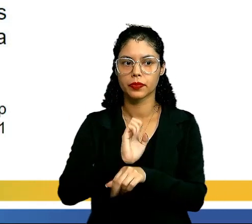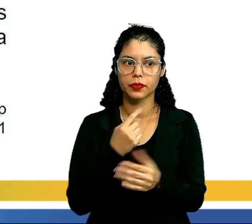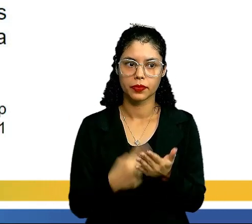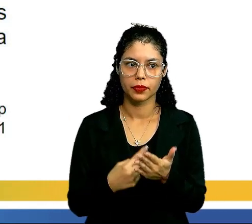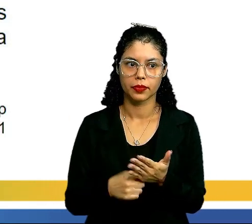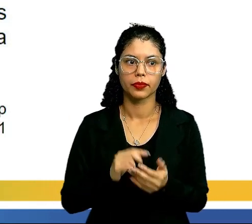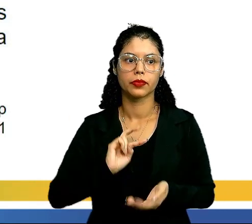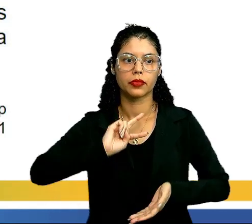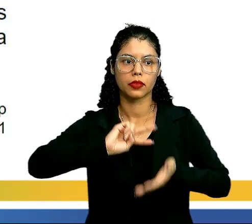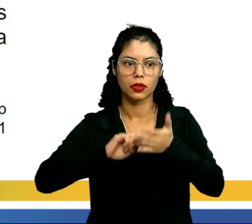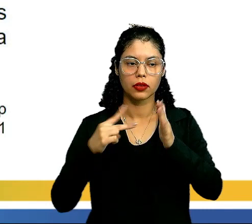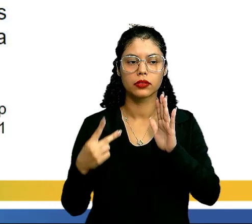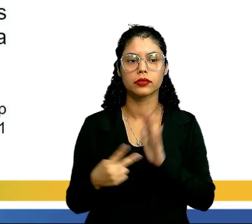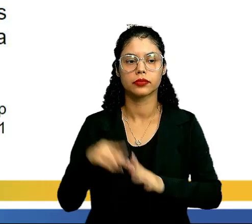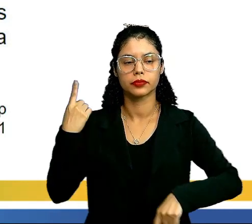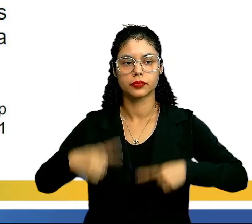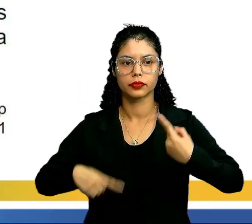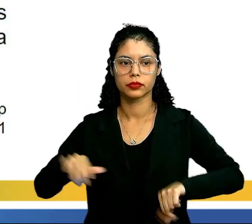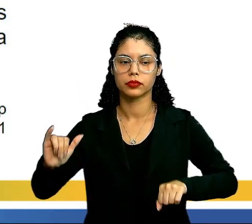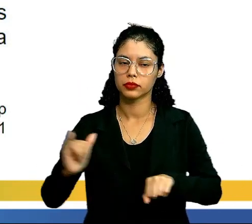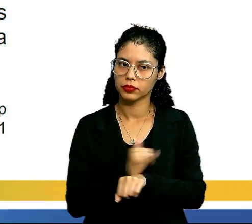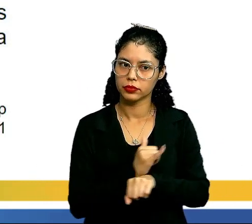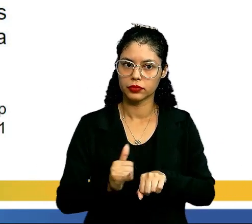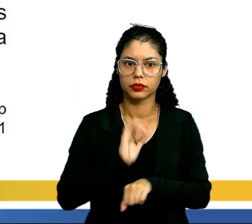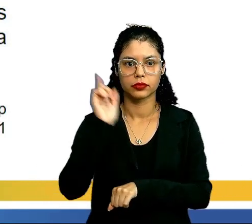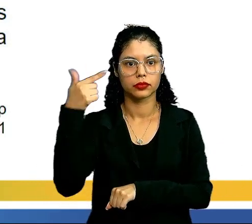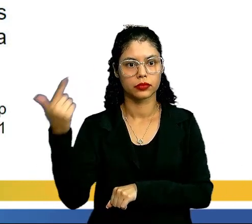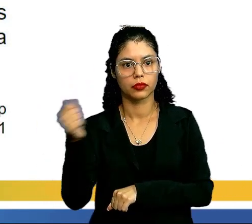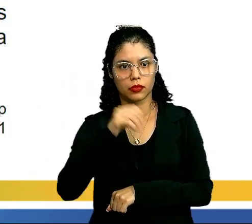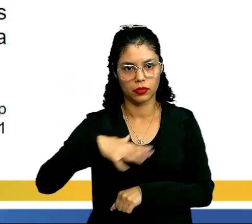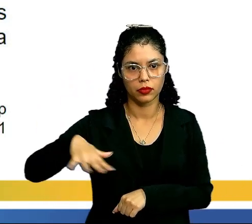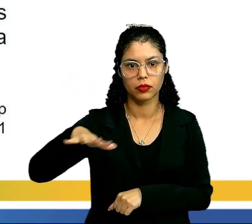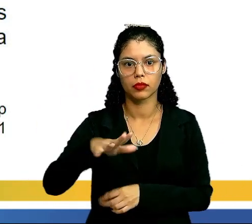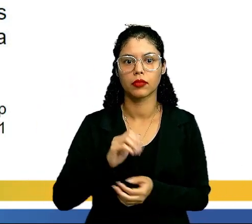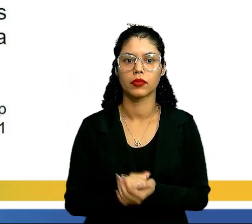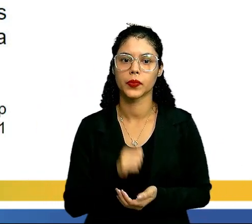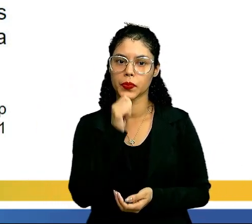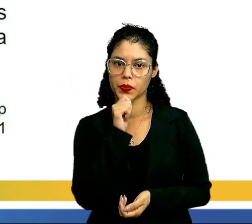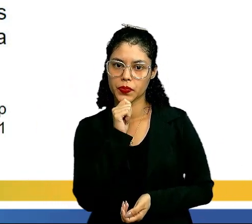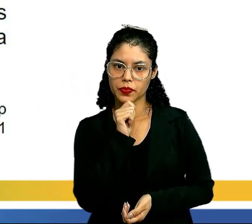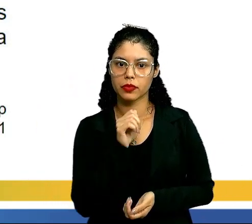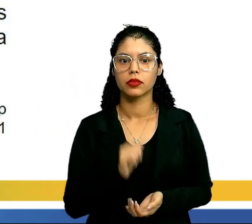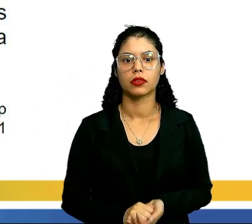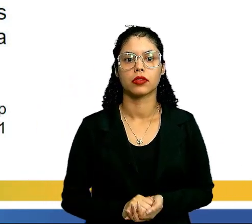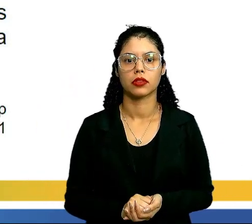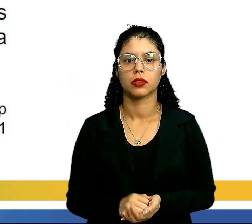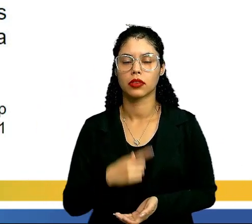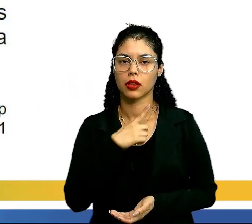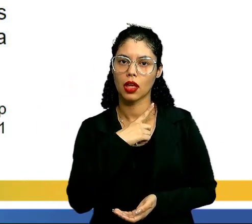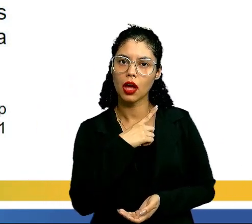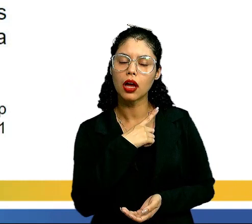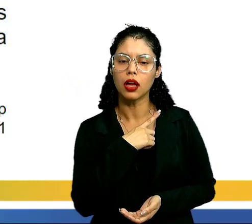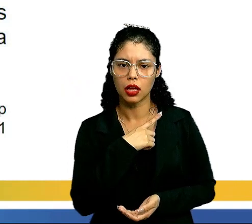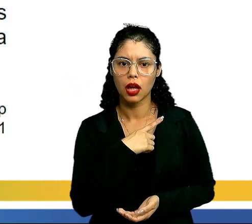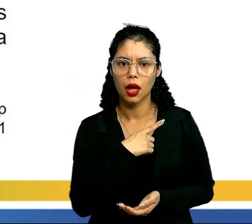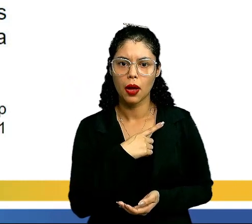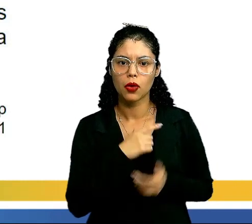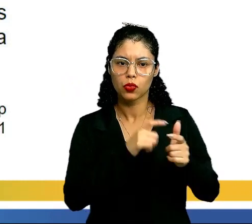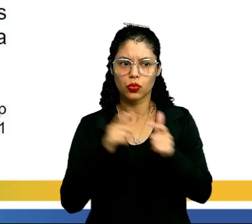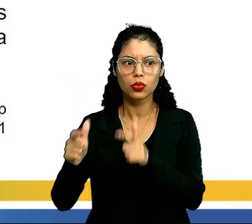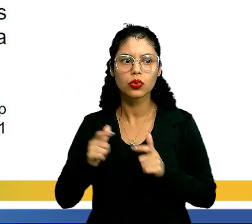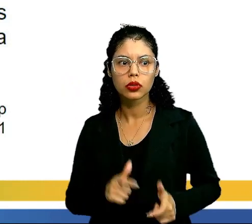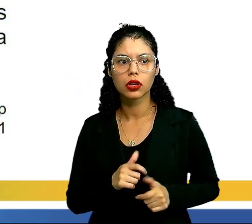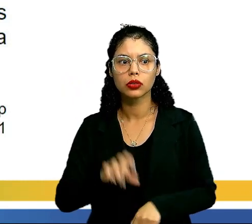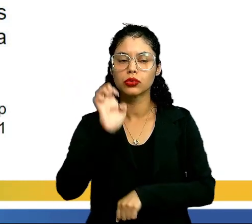Estados considerados. A significação política e estratégica das outras áreas decorrerá de